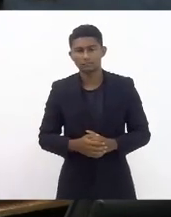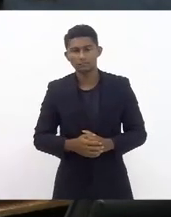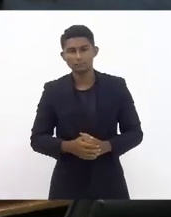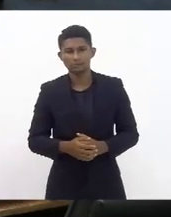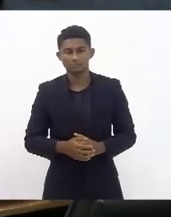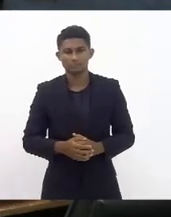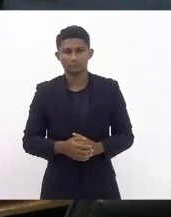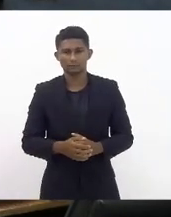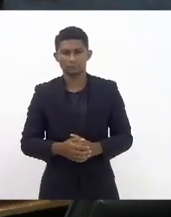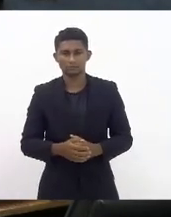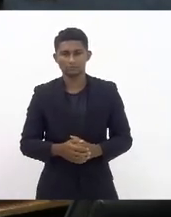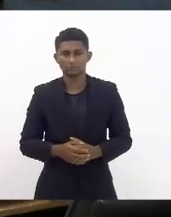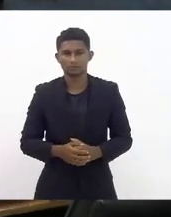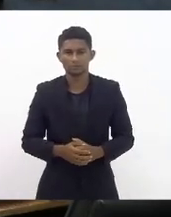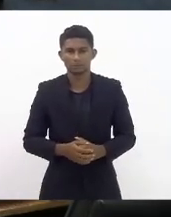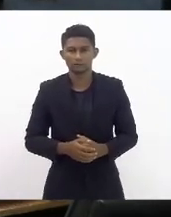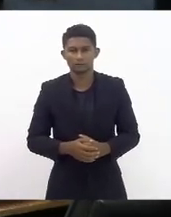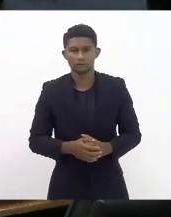É.